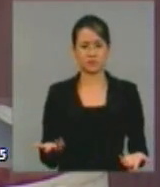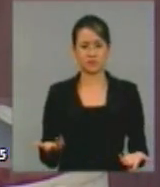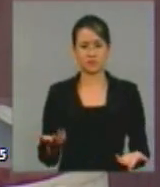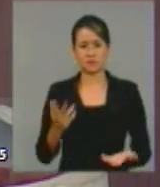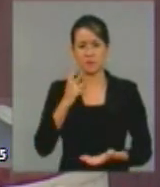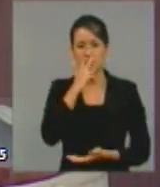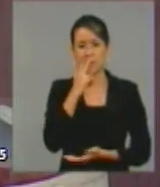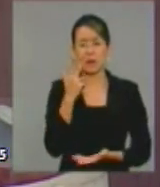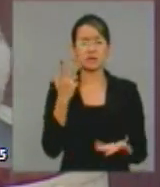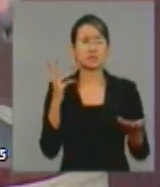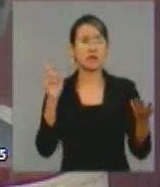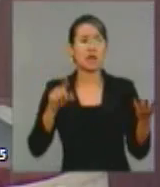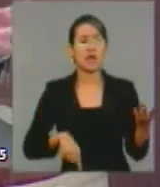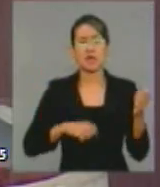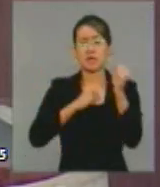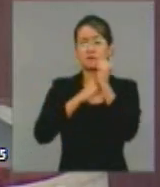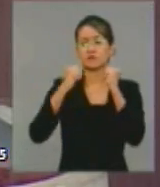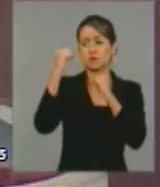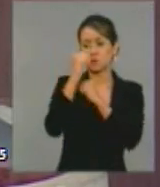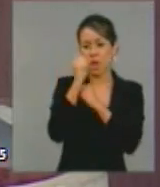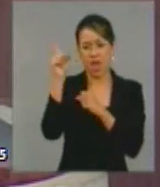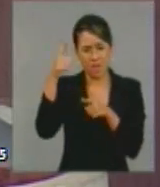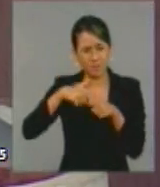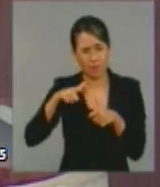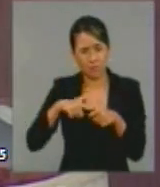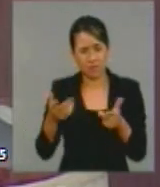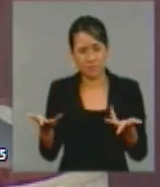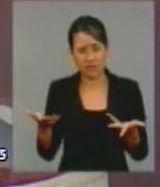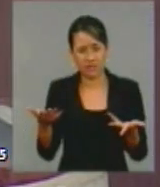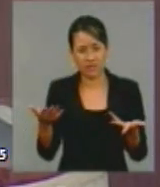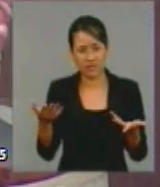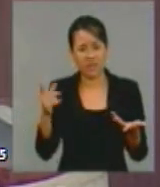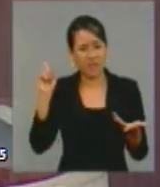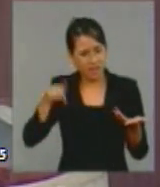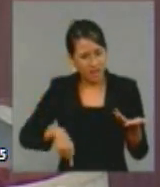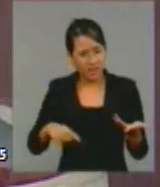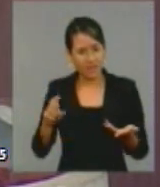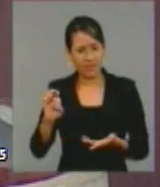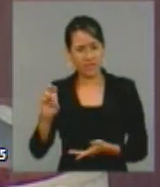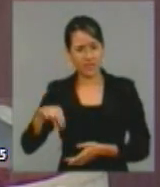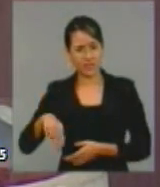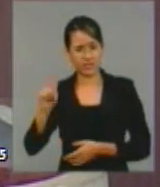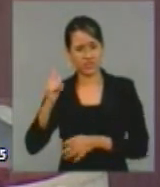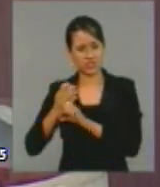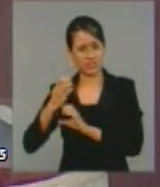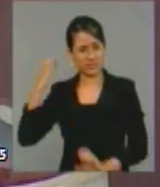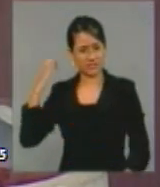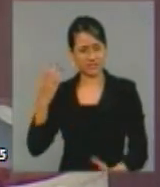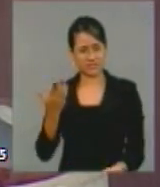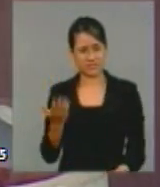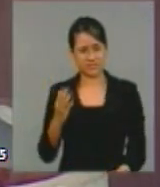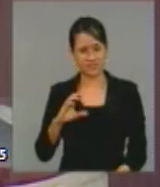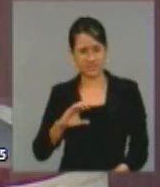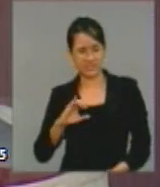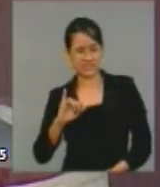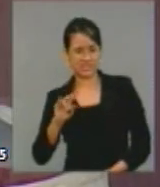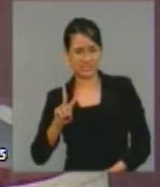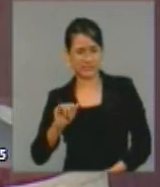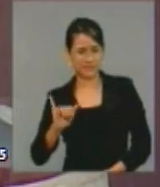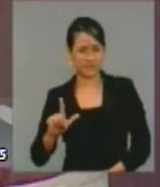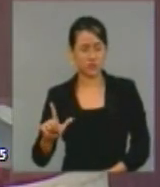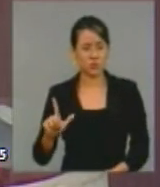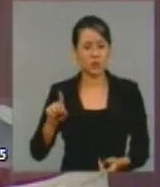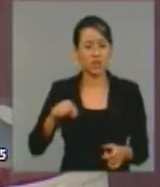da infraestrutura, como se o problema fosse só de engenharia civil, respeitando, obviamente, aqui o saber da engenharia civil, nós estamos